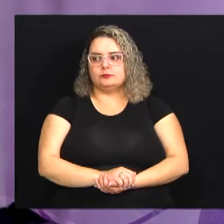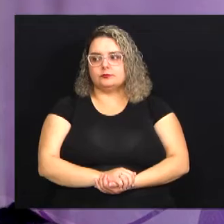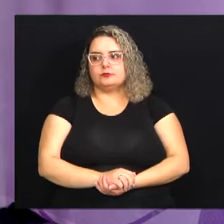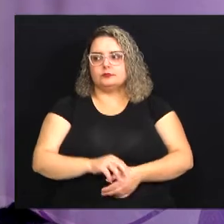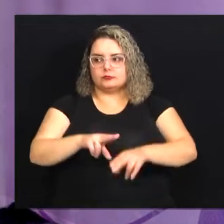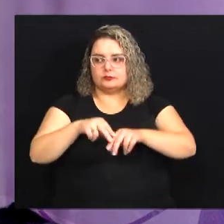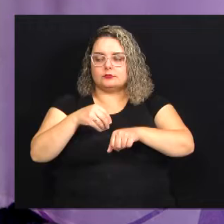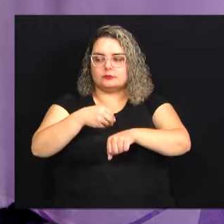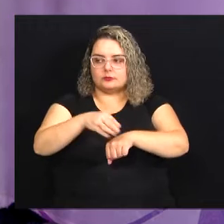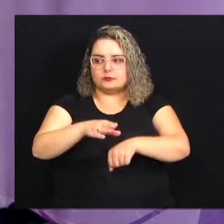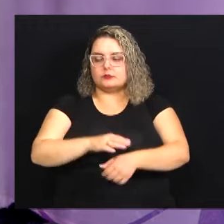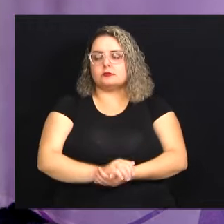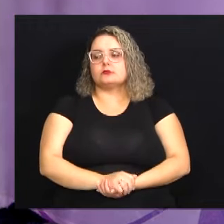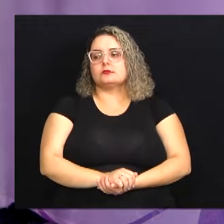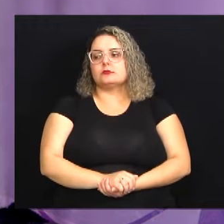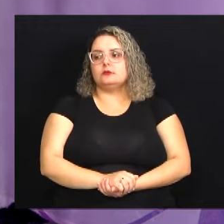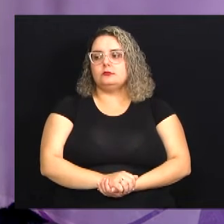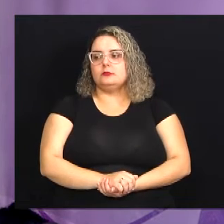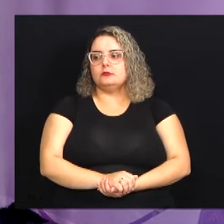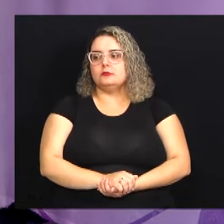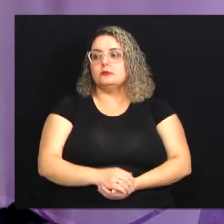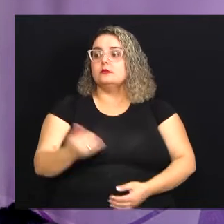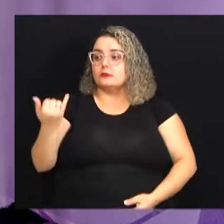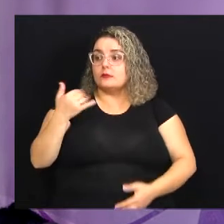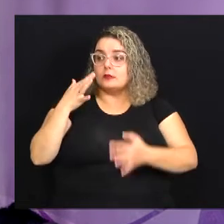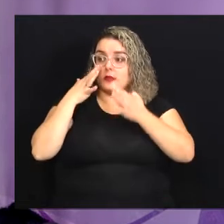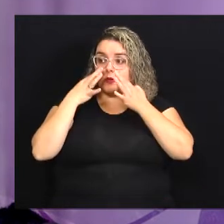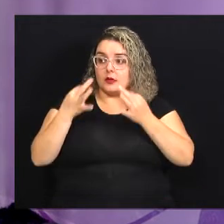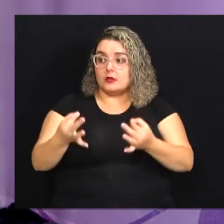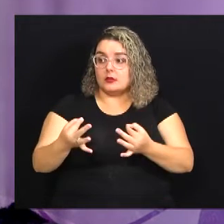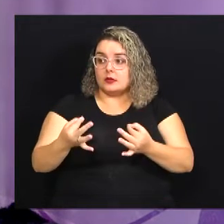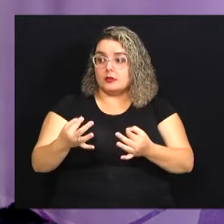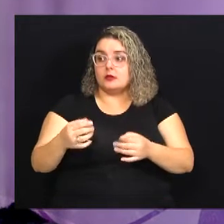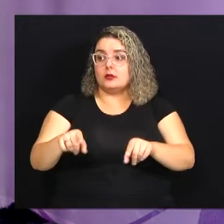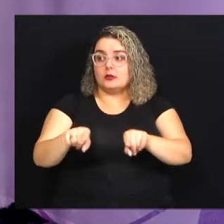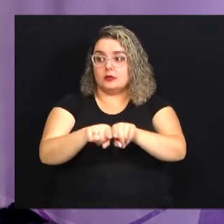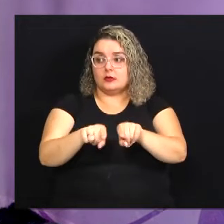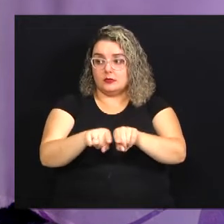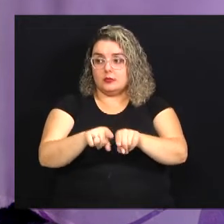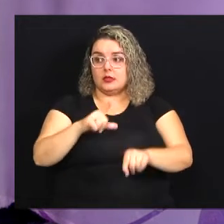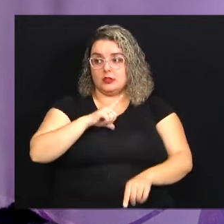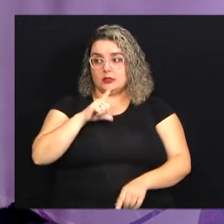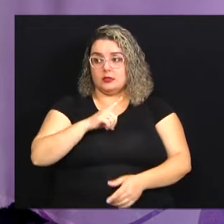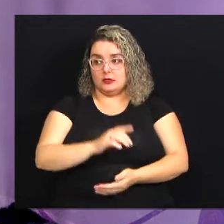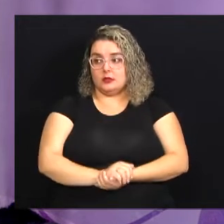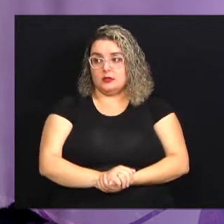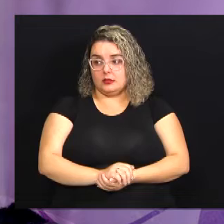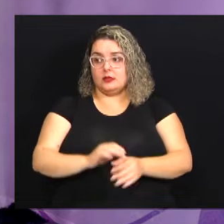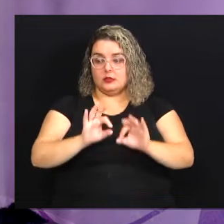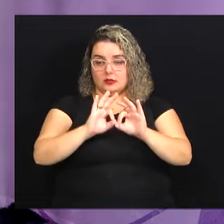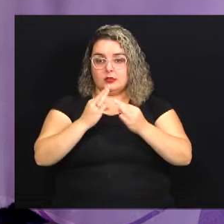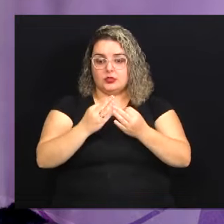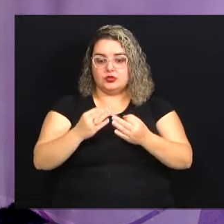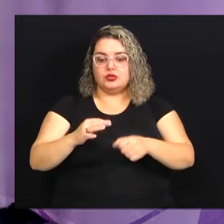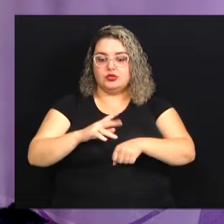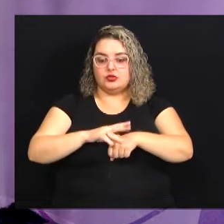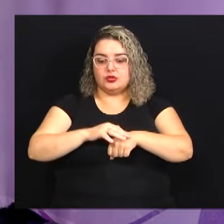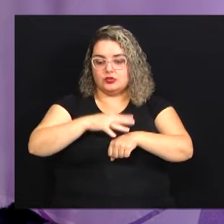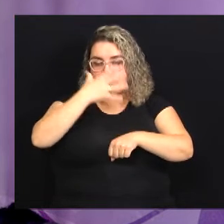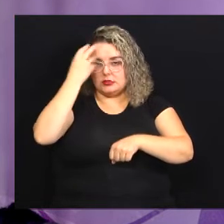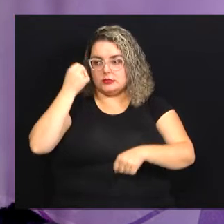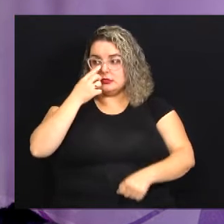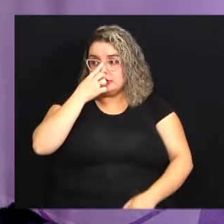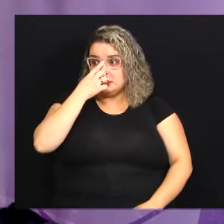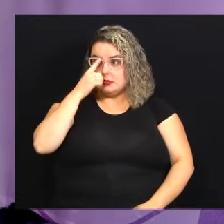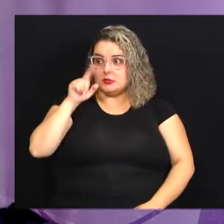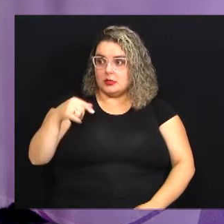usa. Doutora, a senhora falou uma coisa que me chamou a atenção, porque eu também tenho casos na família de Alzheimer, e